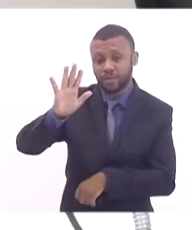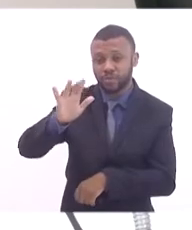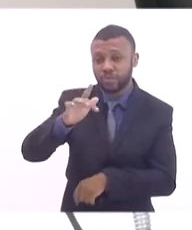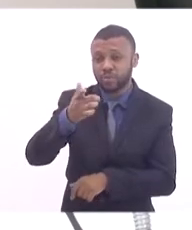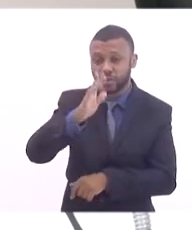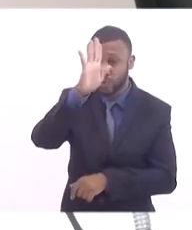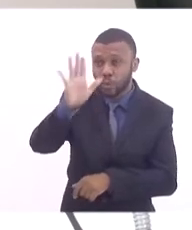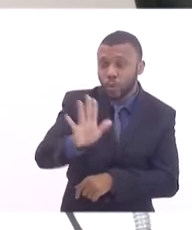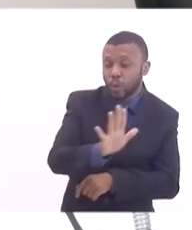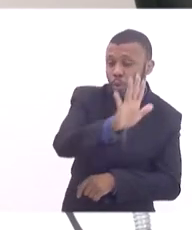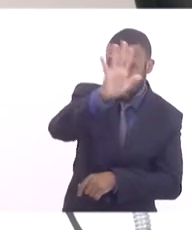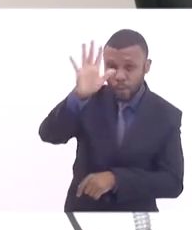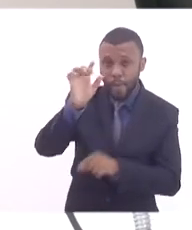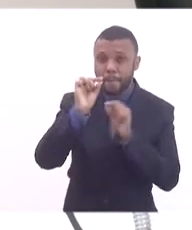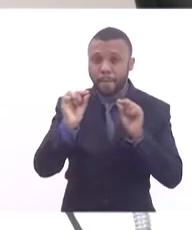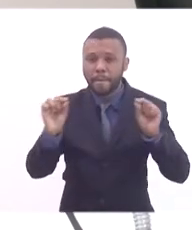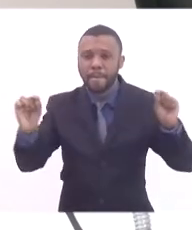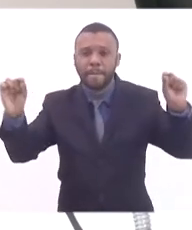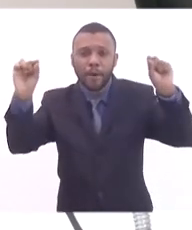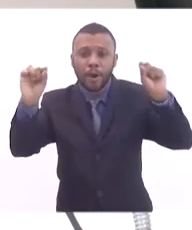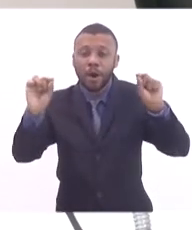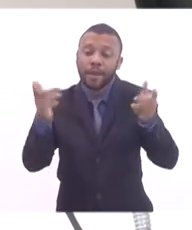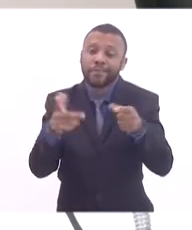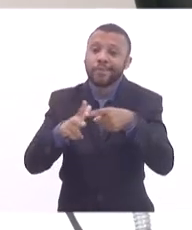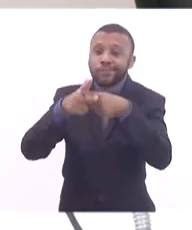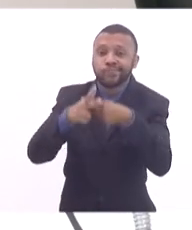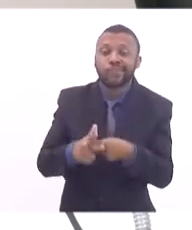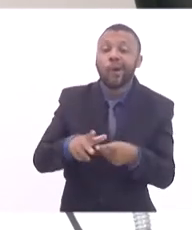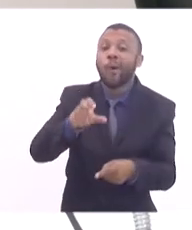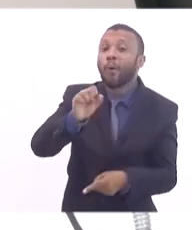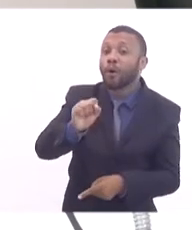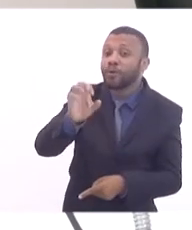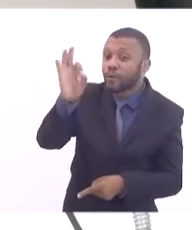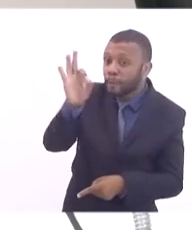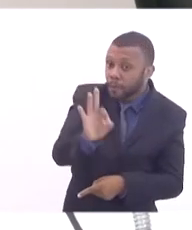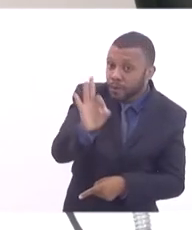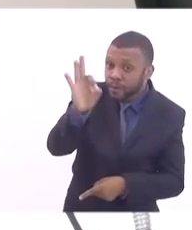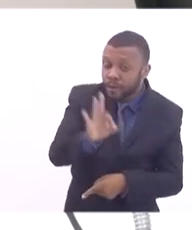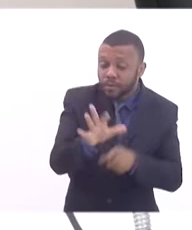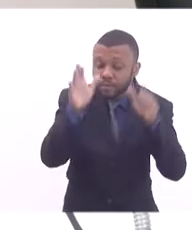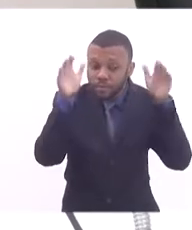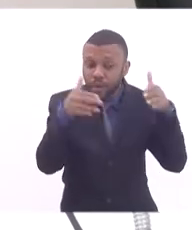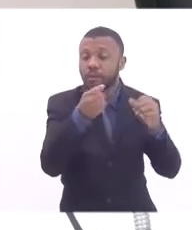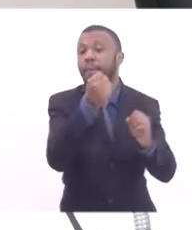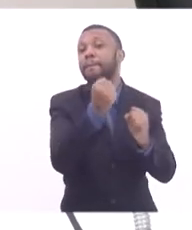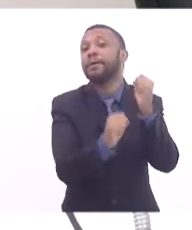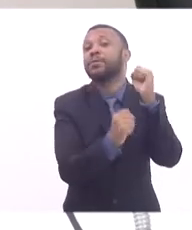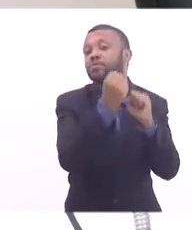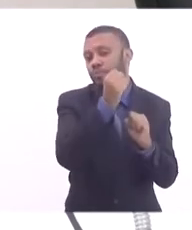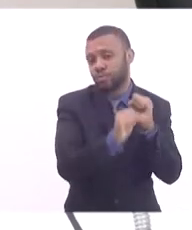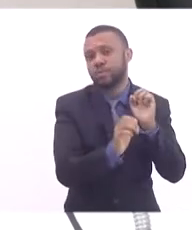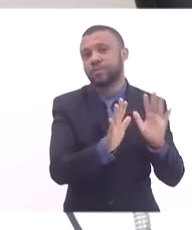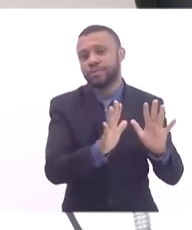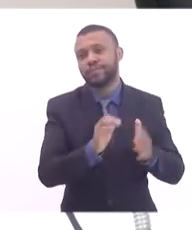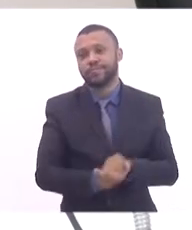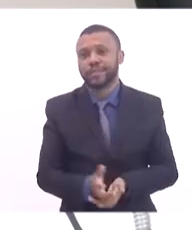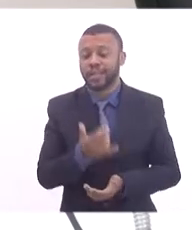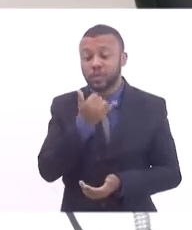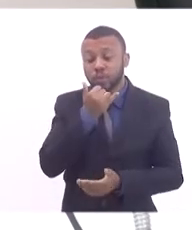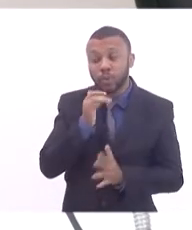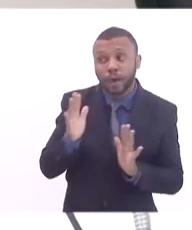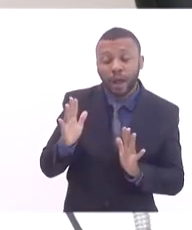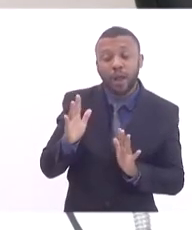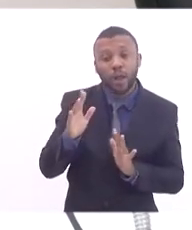registrada em mas aproximadamente 8 pontos percentuais para a indústria e eu vejo eu vejo essa casa